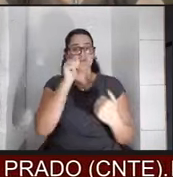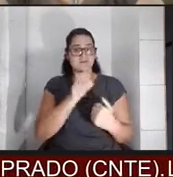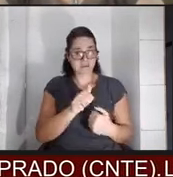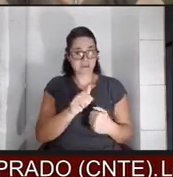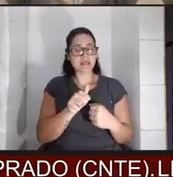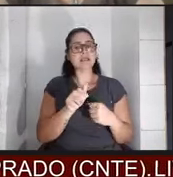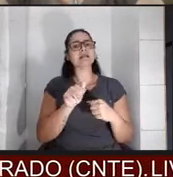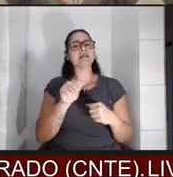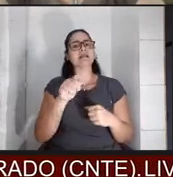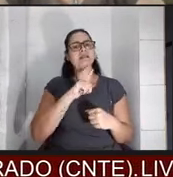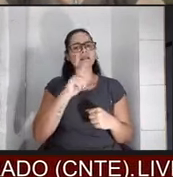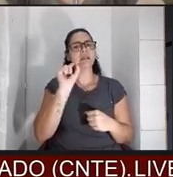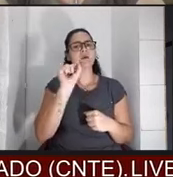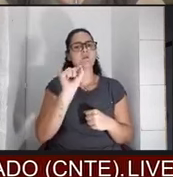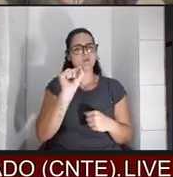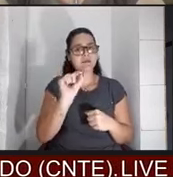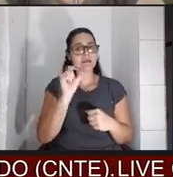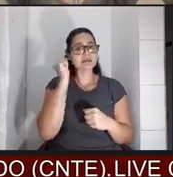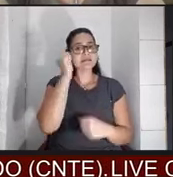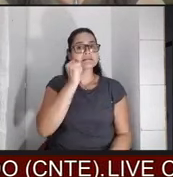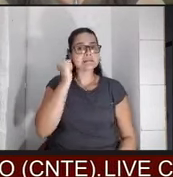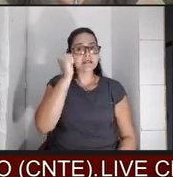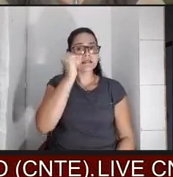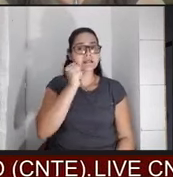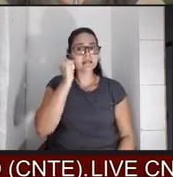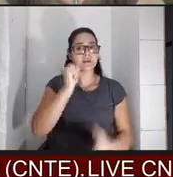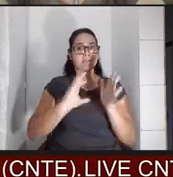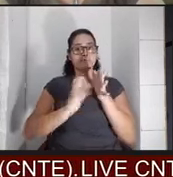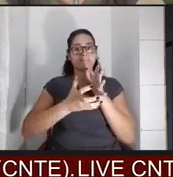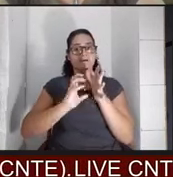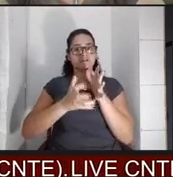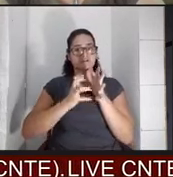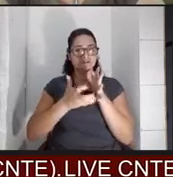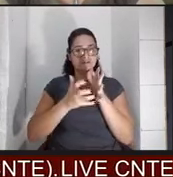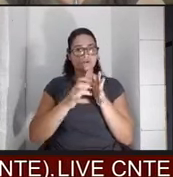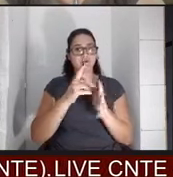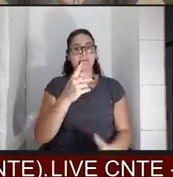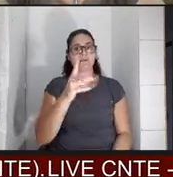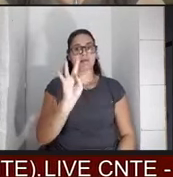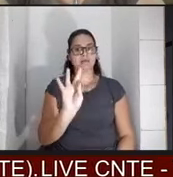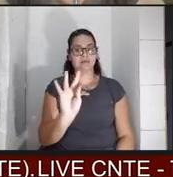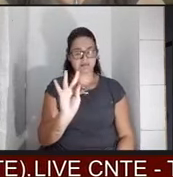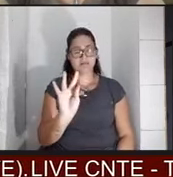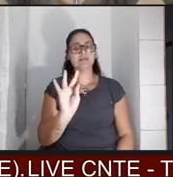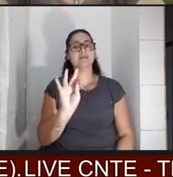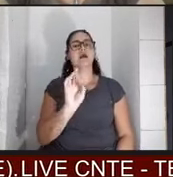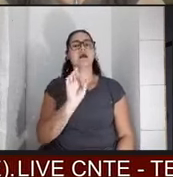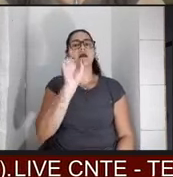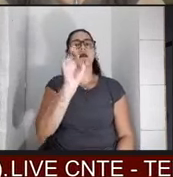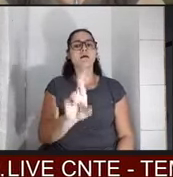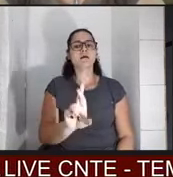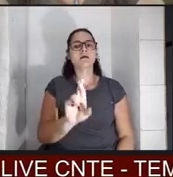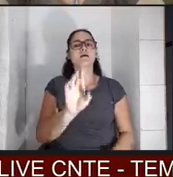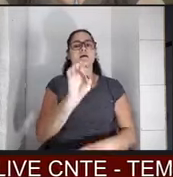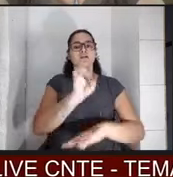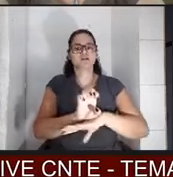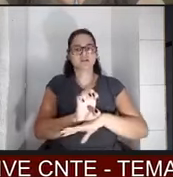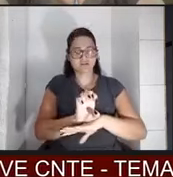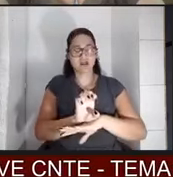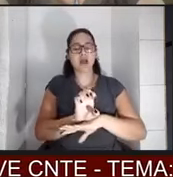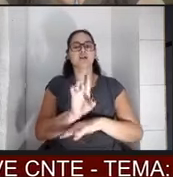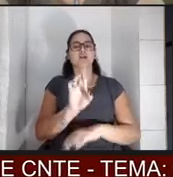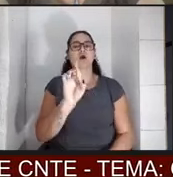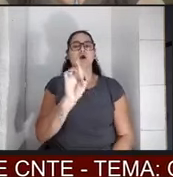o mandato de senadora pelo Partido dos Trabalhadores, representando o estado de Rondônia,